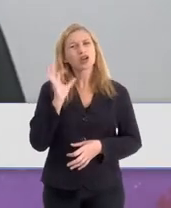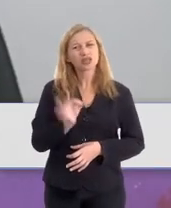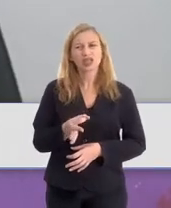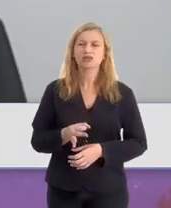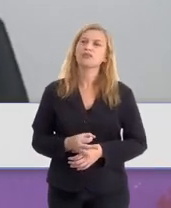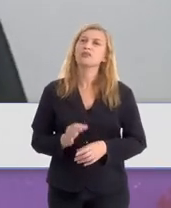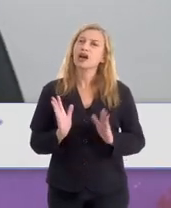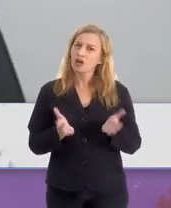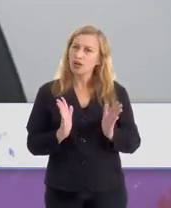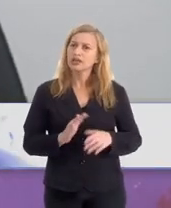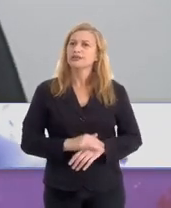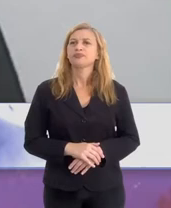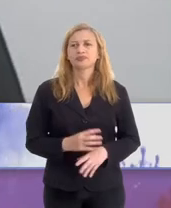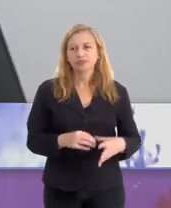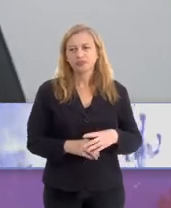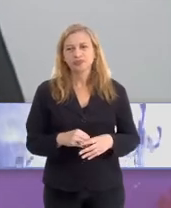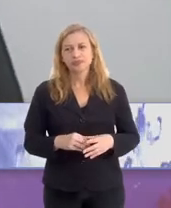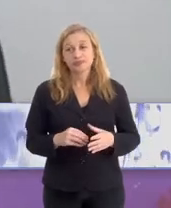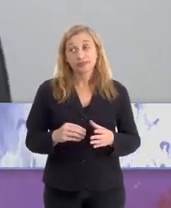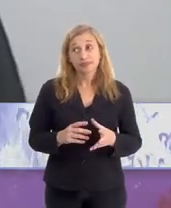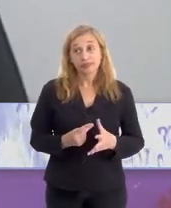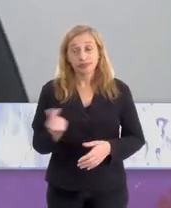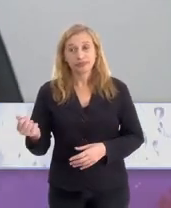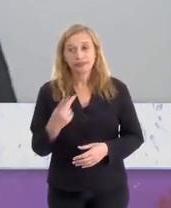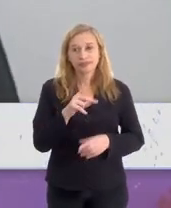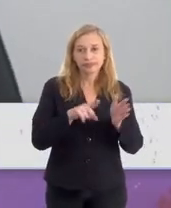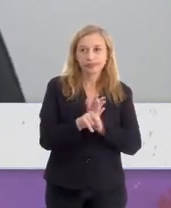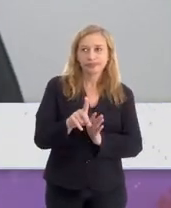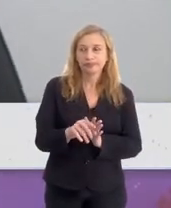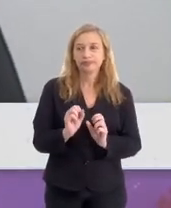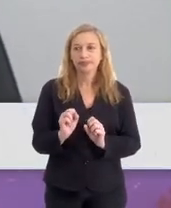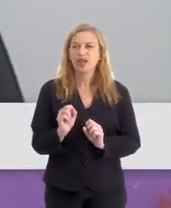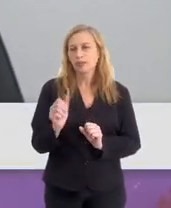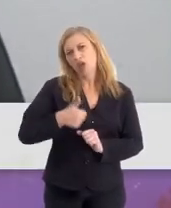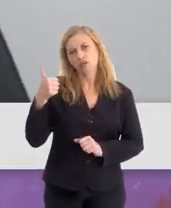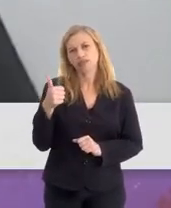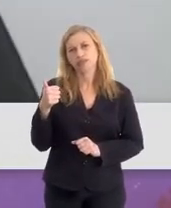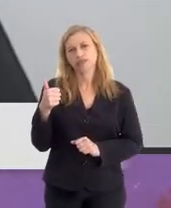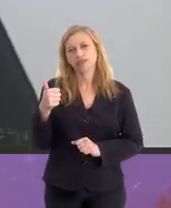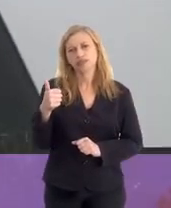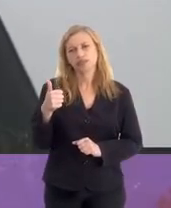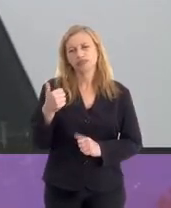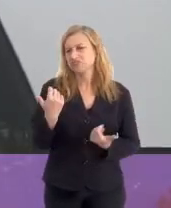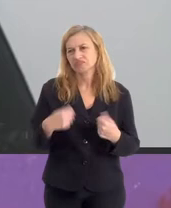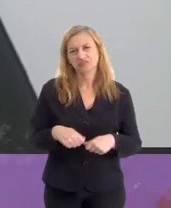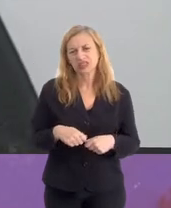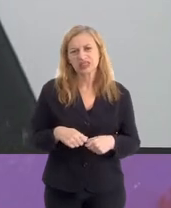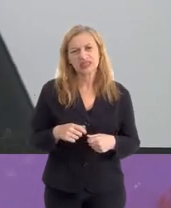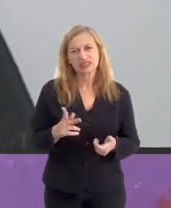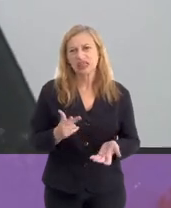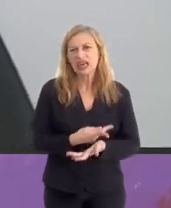essa observação das cabível Entendeu agora hoje um pouco só pergunta para Leide mas acho que é e